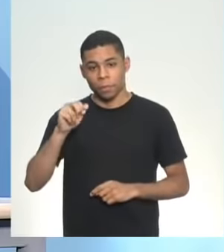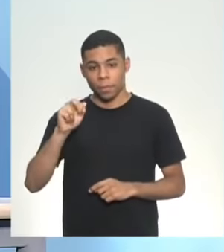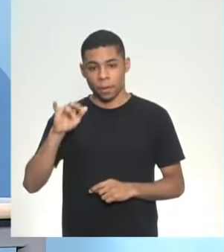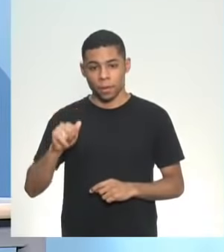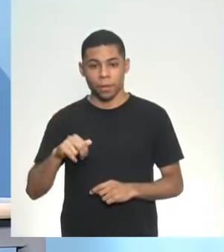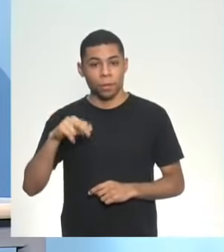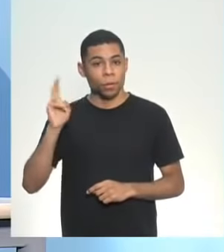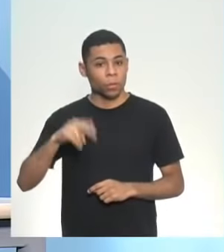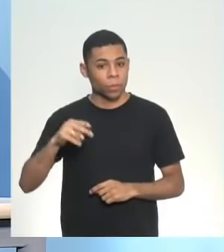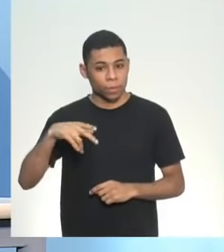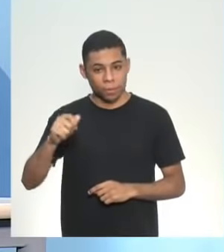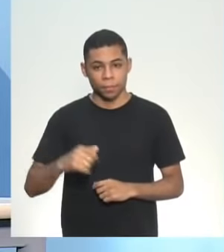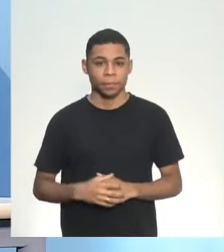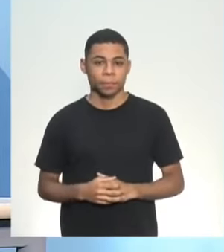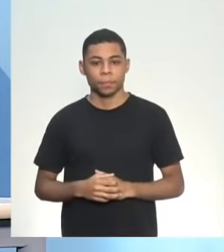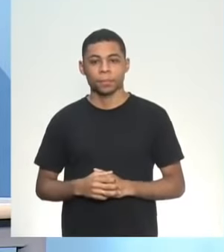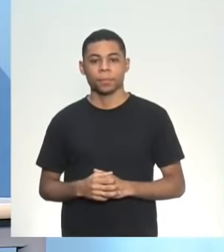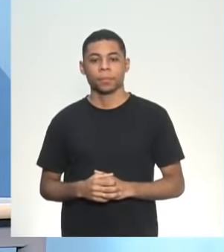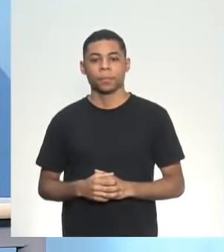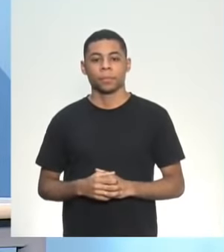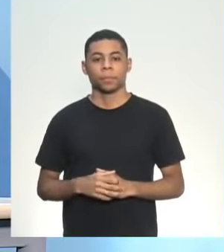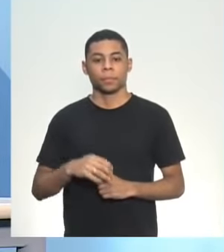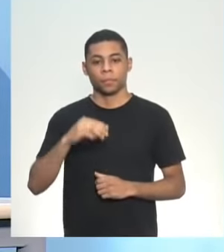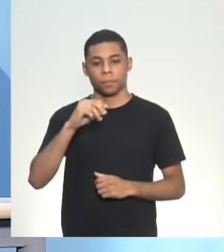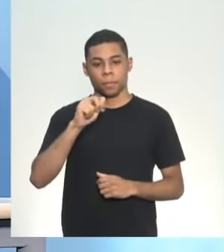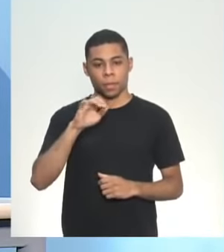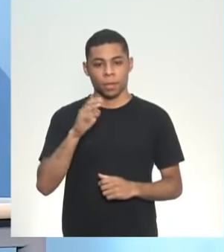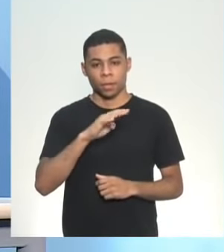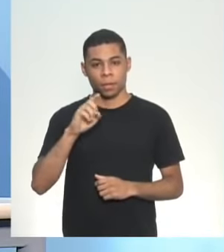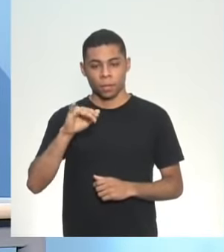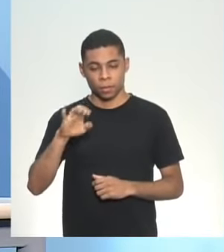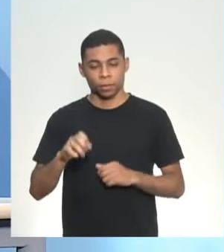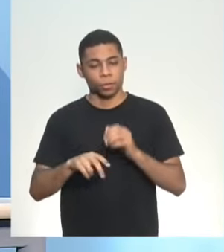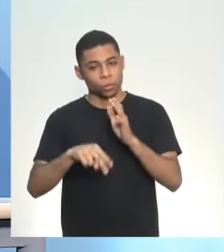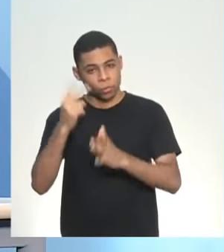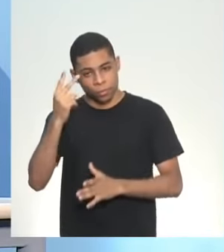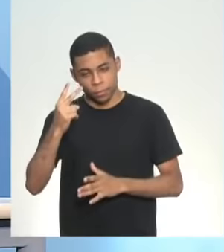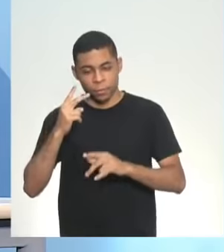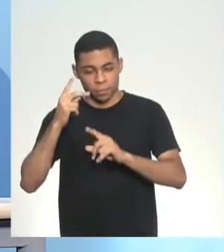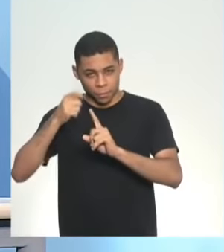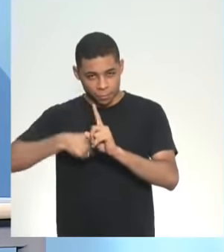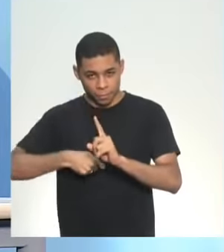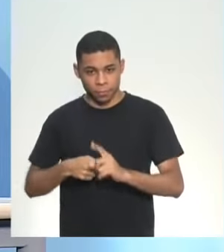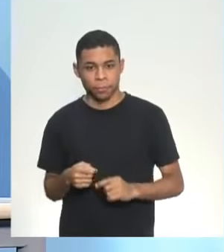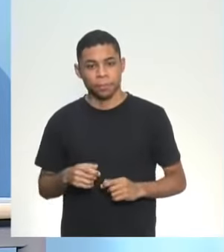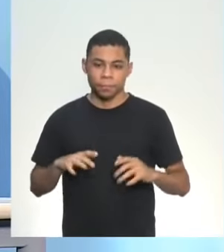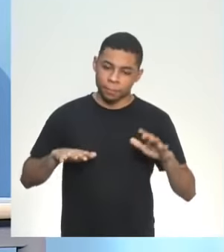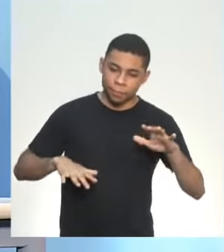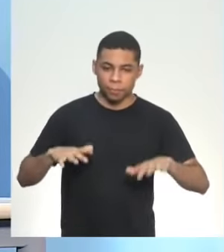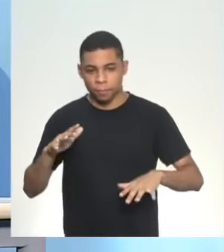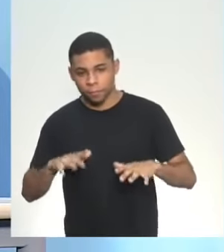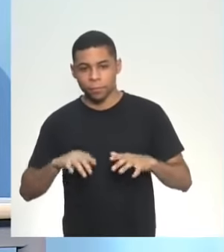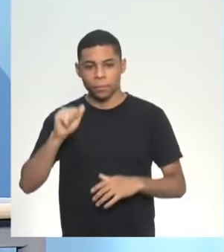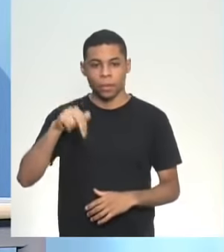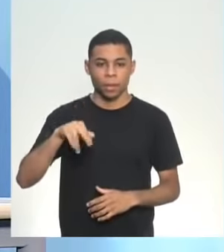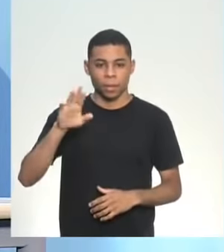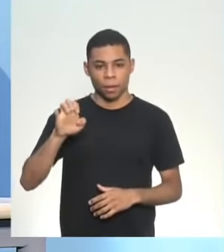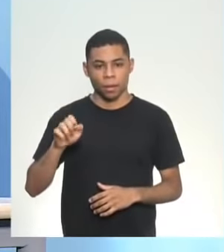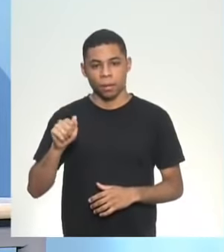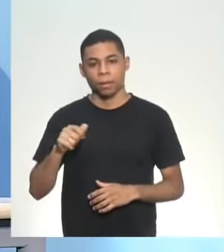Maria nevercake a Maria editais Amon então tem e André